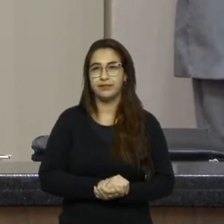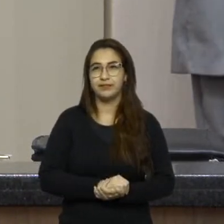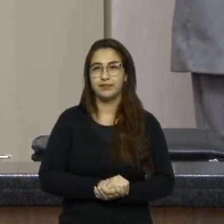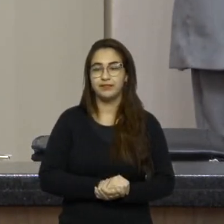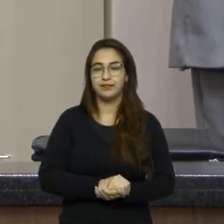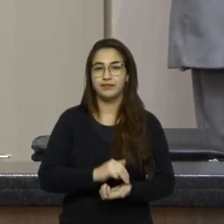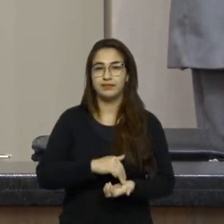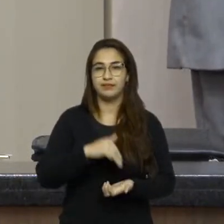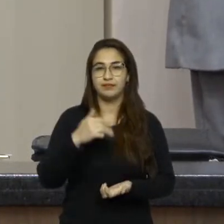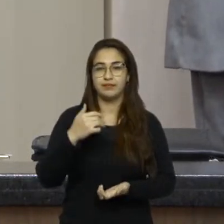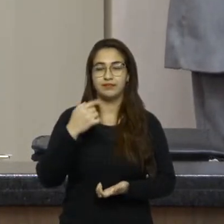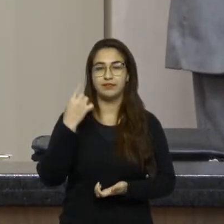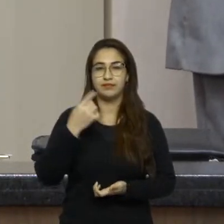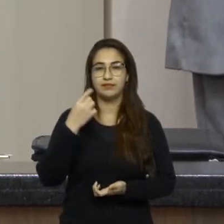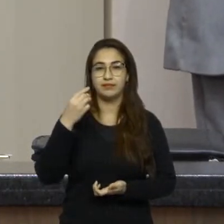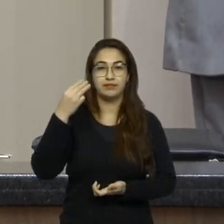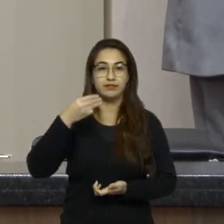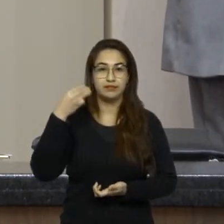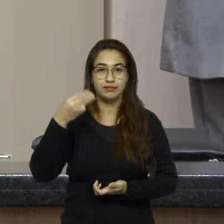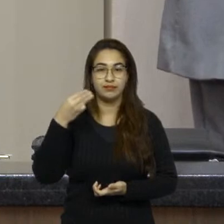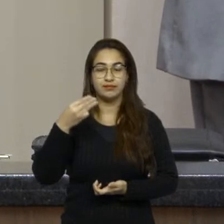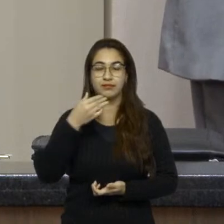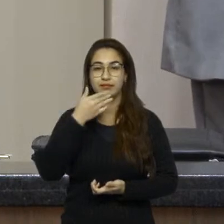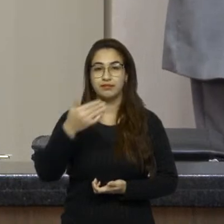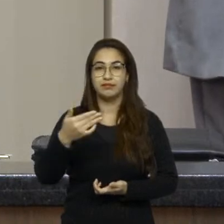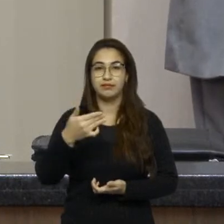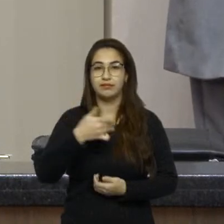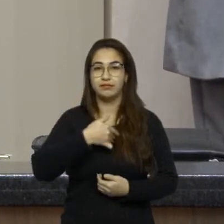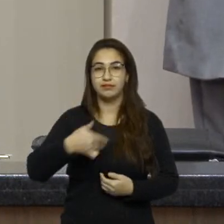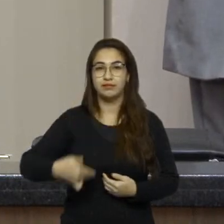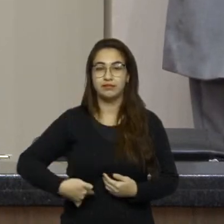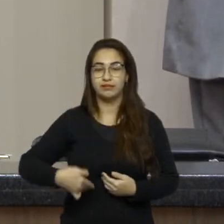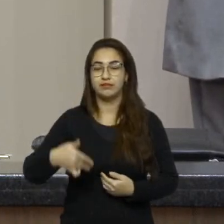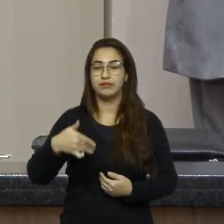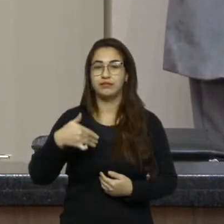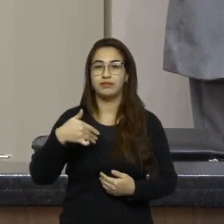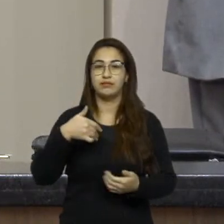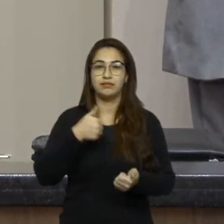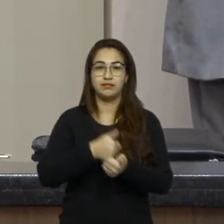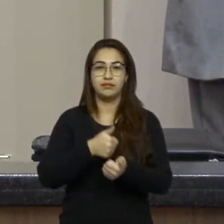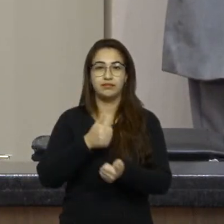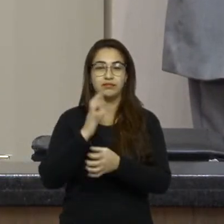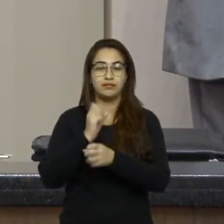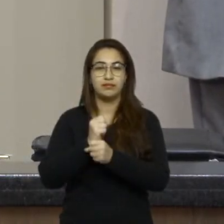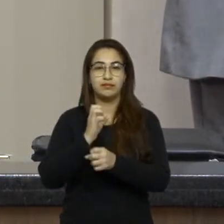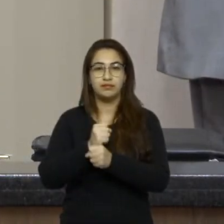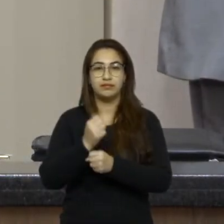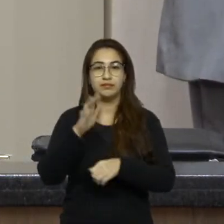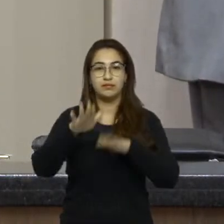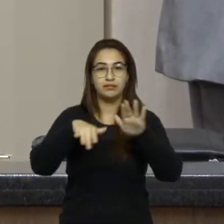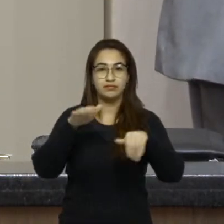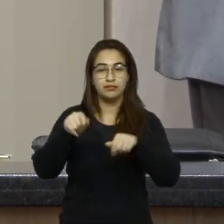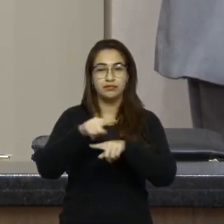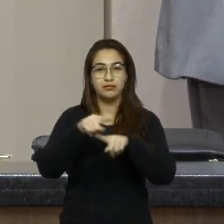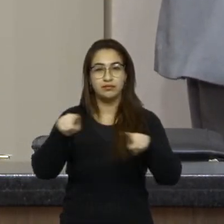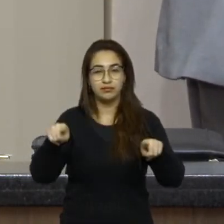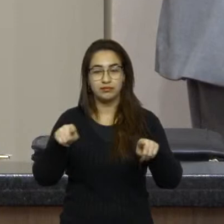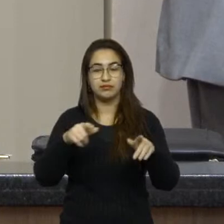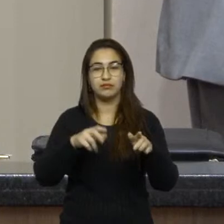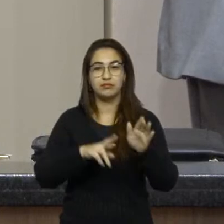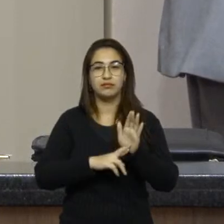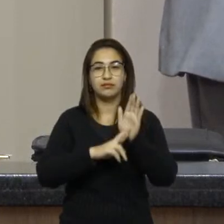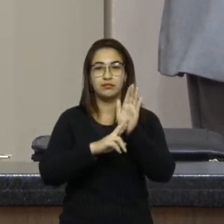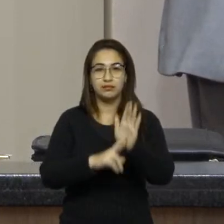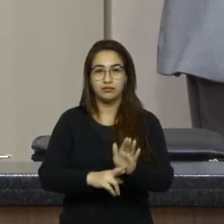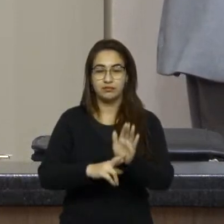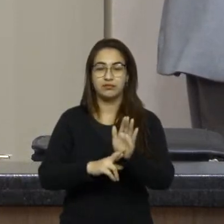Moção do deputado Márcio Machado, apelando ao ministro da Fazenda para que convoque os representantes dos estados e do Distrito Federal nos termos da